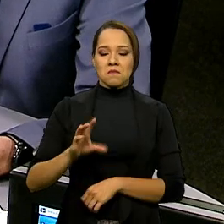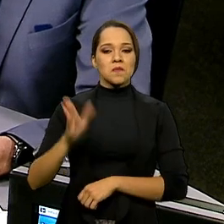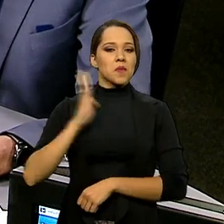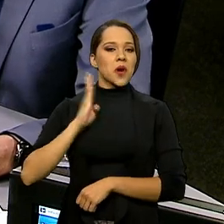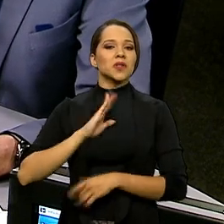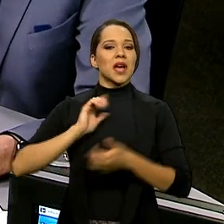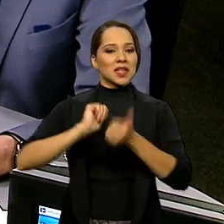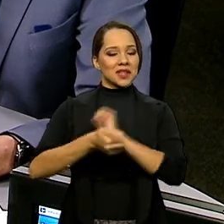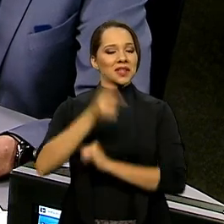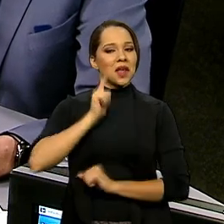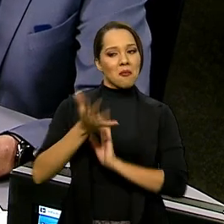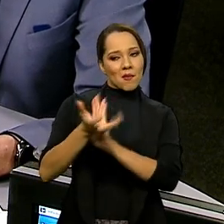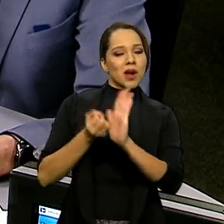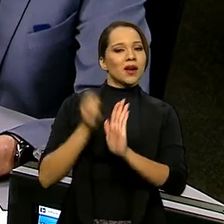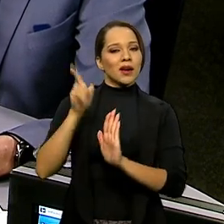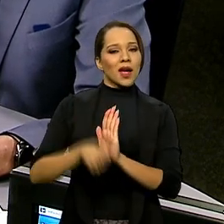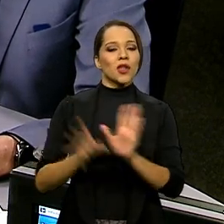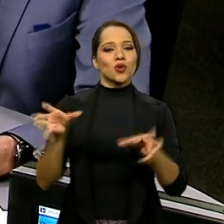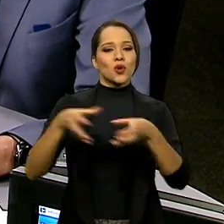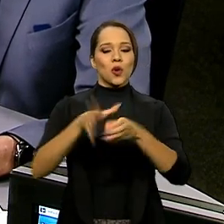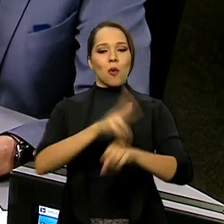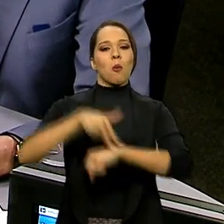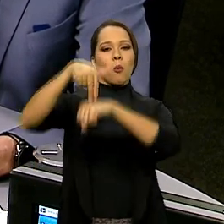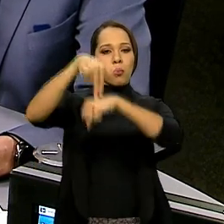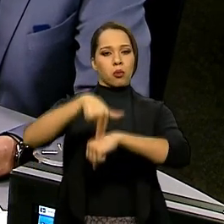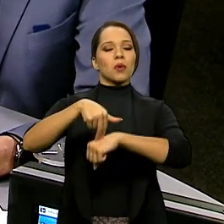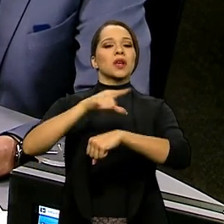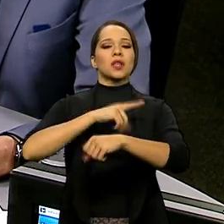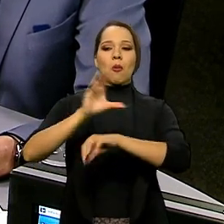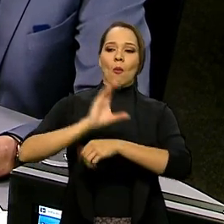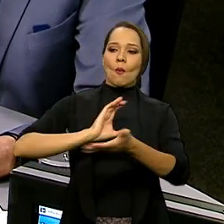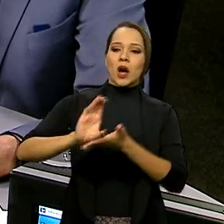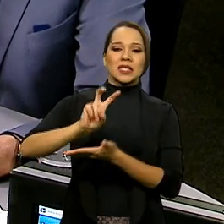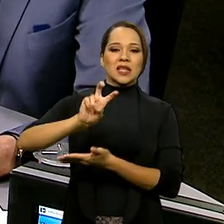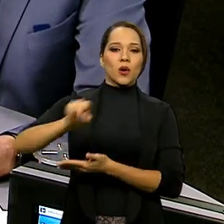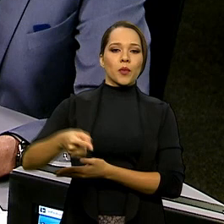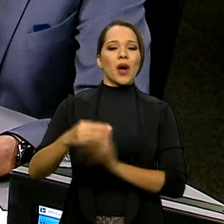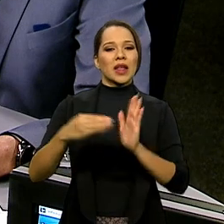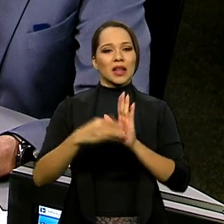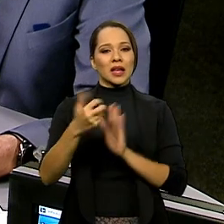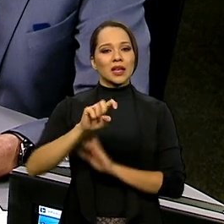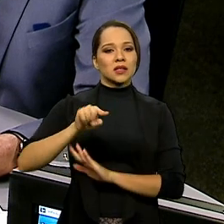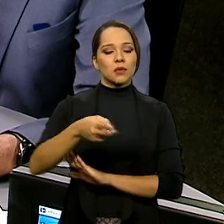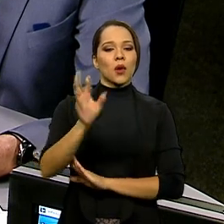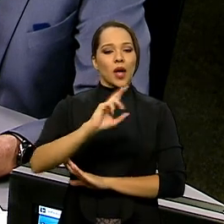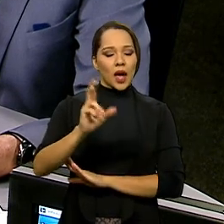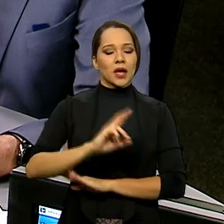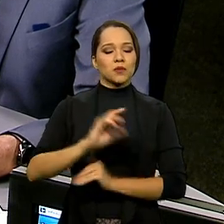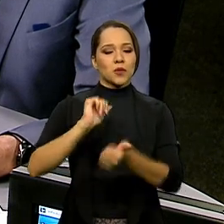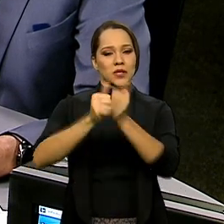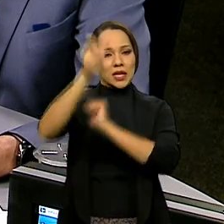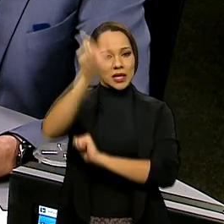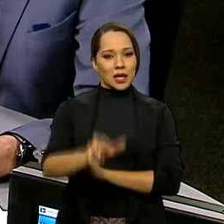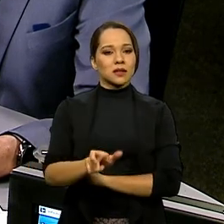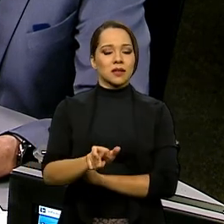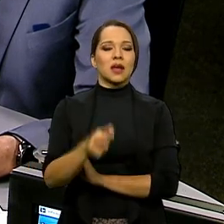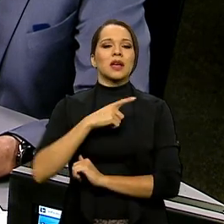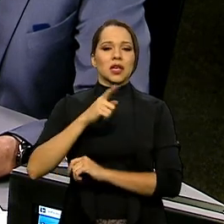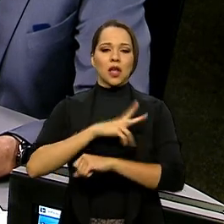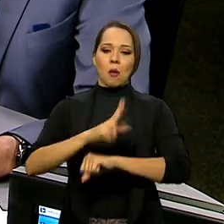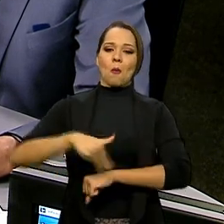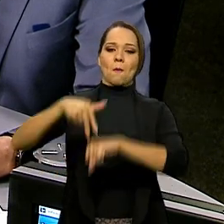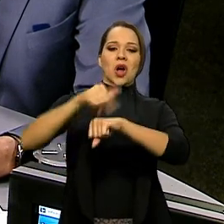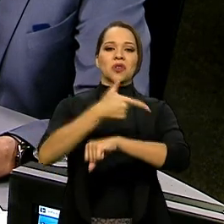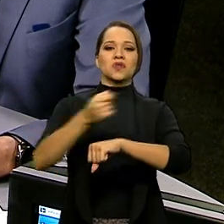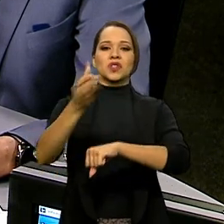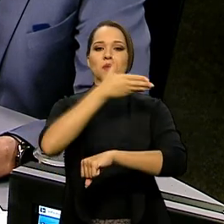Bolsa Atleta. Faz parte da categoria Pódio, que prevê repasses de R$5.000 a R$15.000 para os atletas que se colocam entre